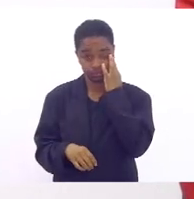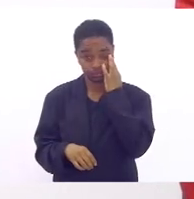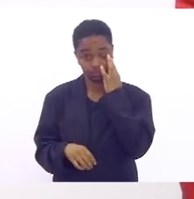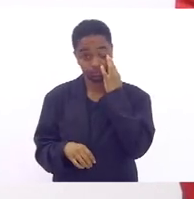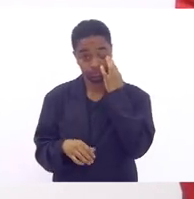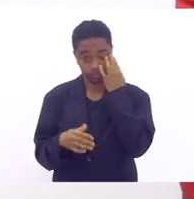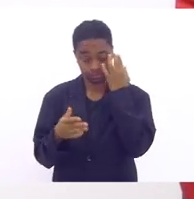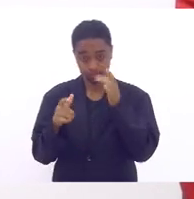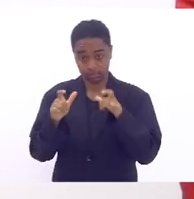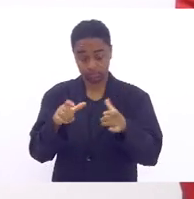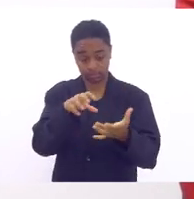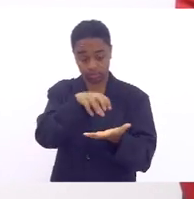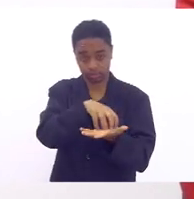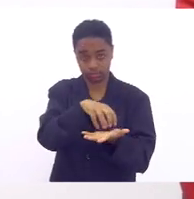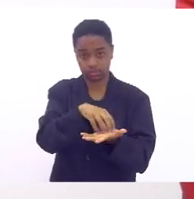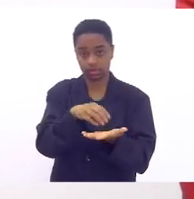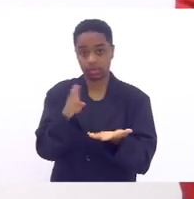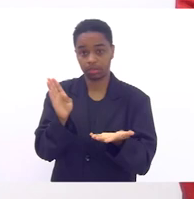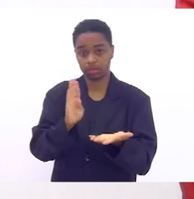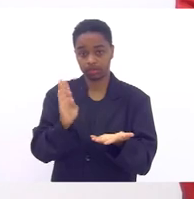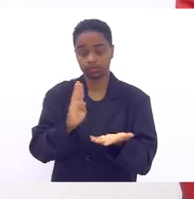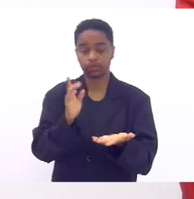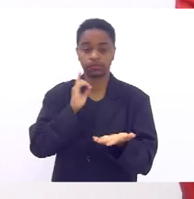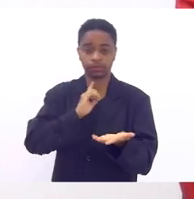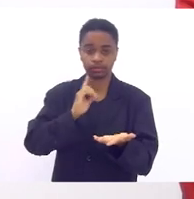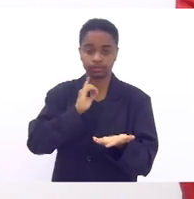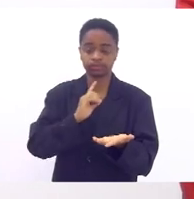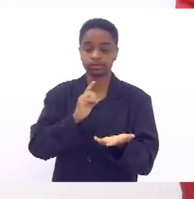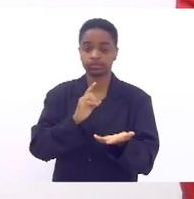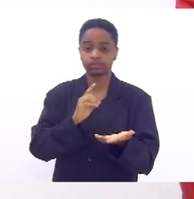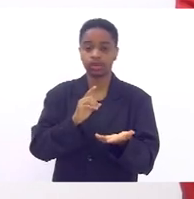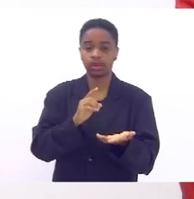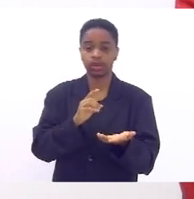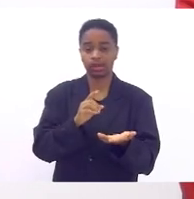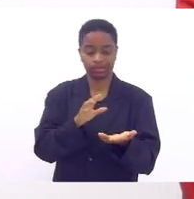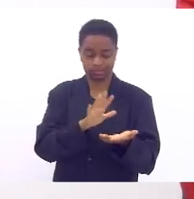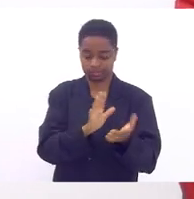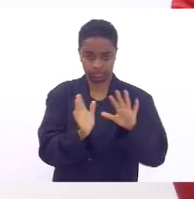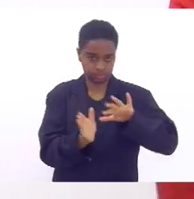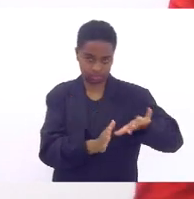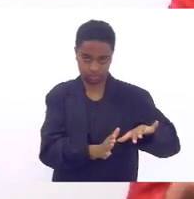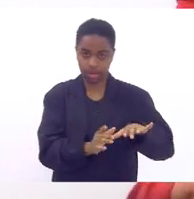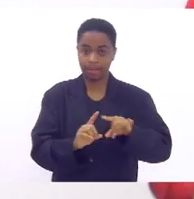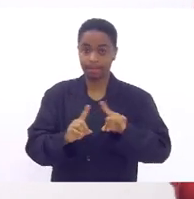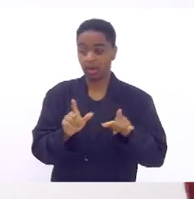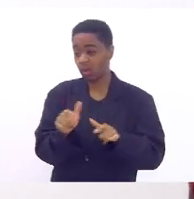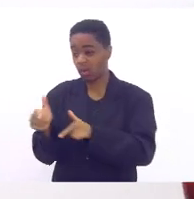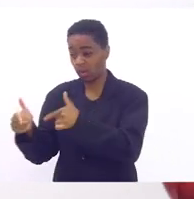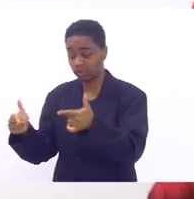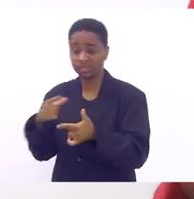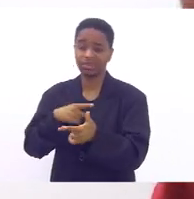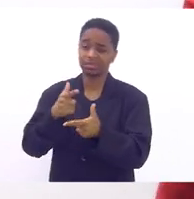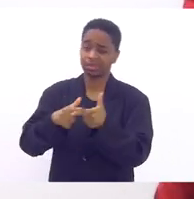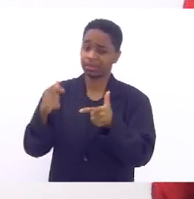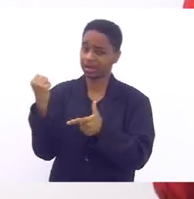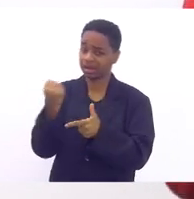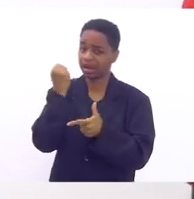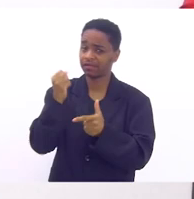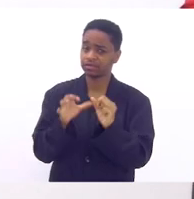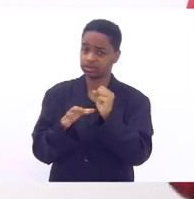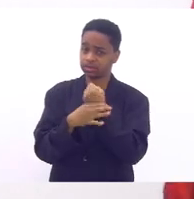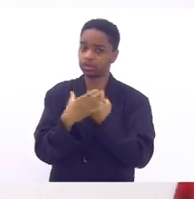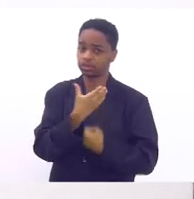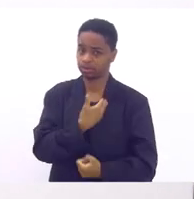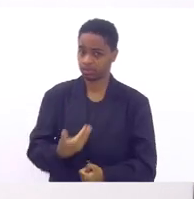do Botafogo Flamengo todos os demais Campos têm problemas sérios de segurança públ pú eh na